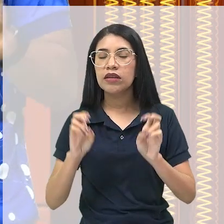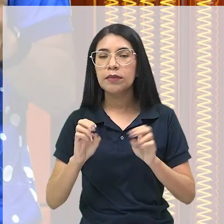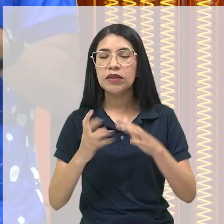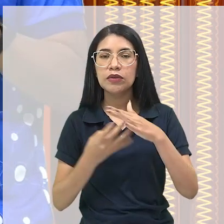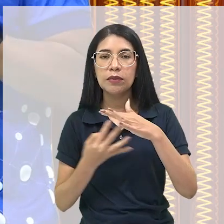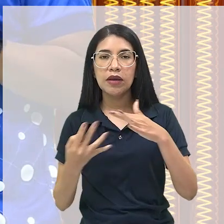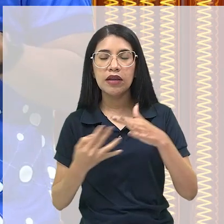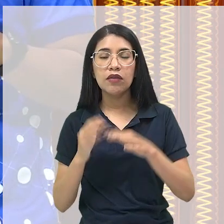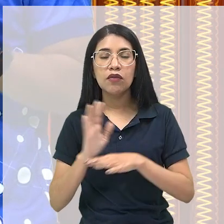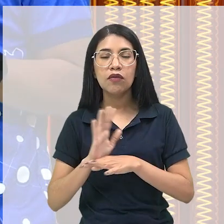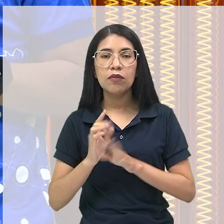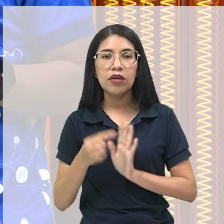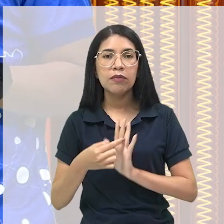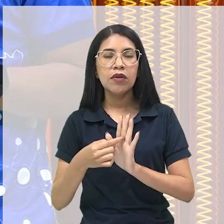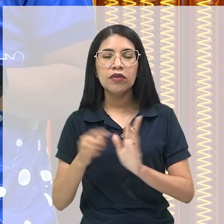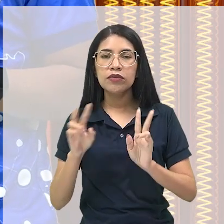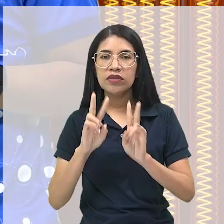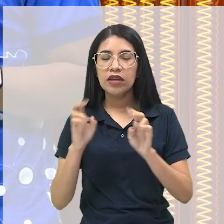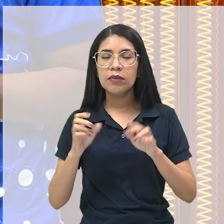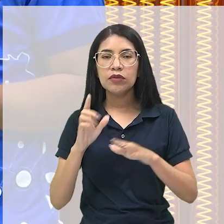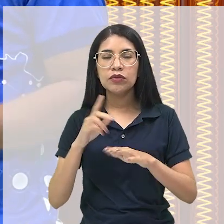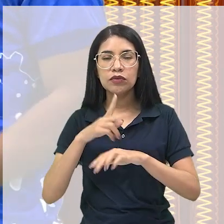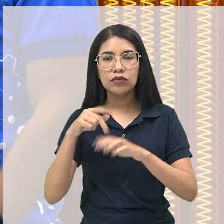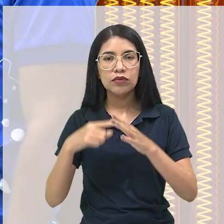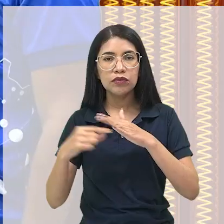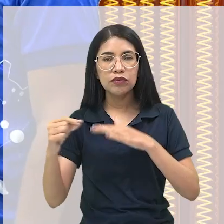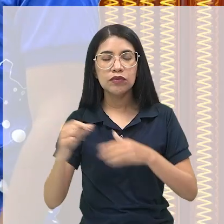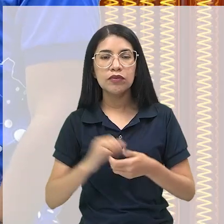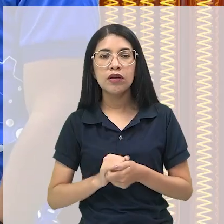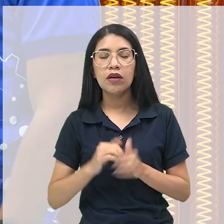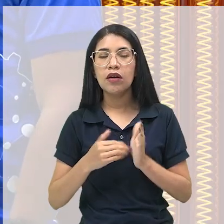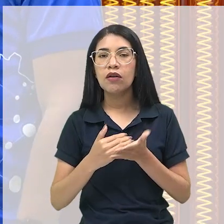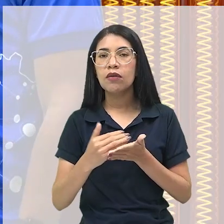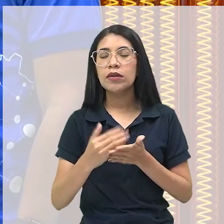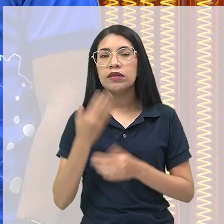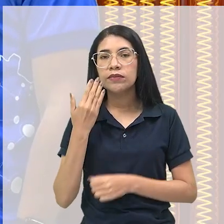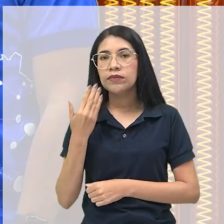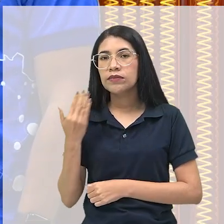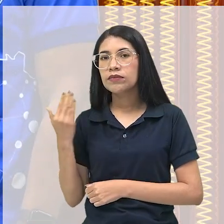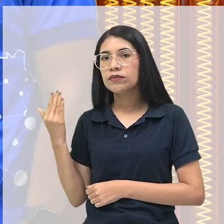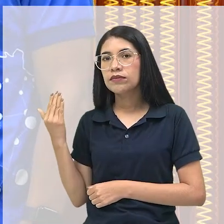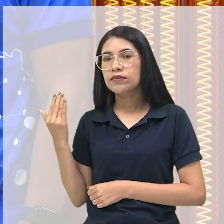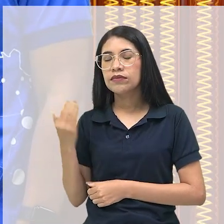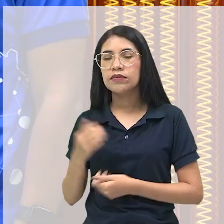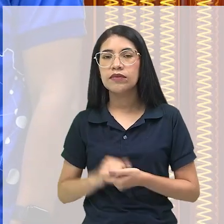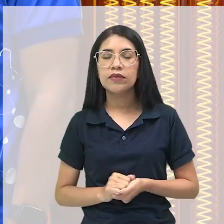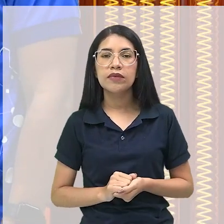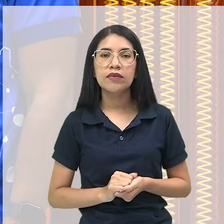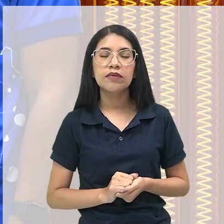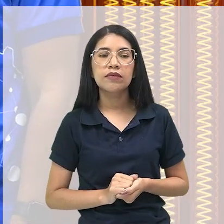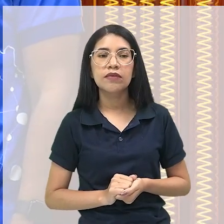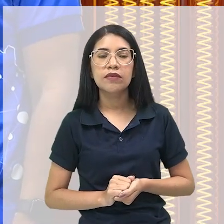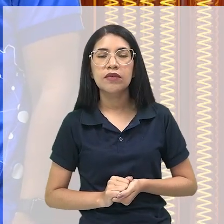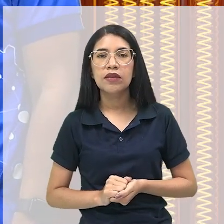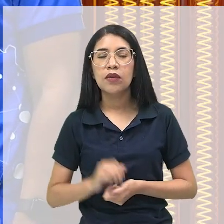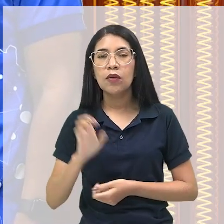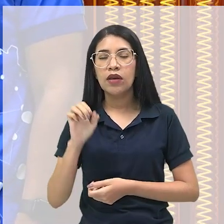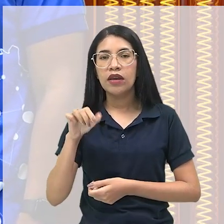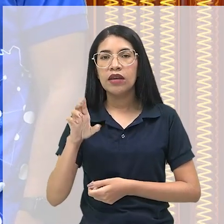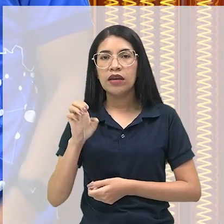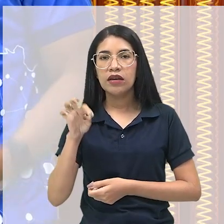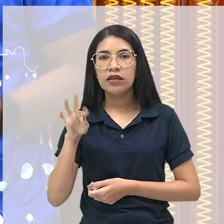migração, filmes que tratam sobre a questão dos refugiados, tá? Eu vou começar sugerindo um filme da Disney, o Encanto,